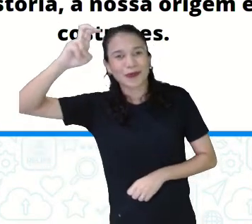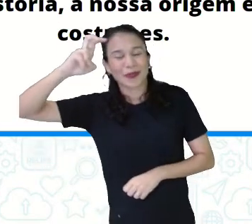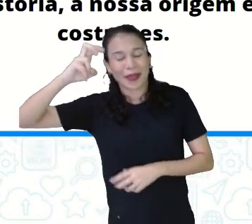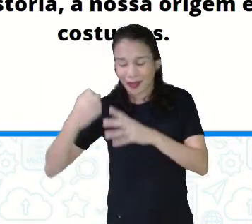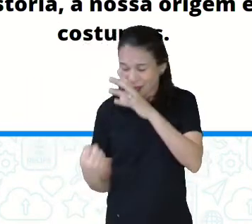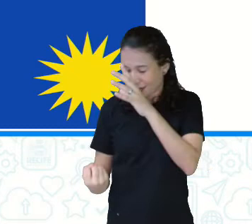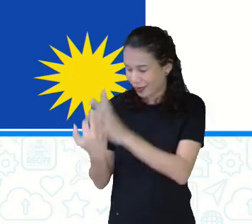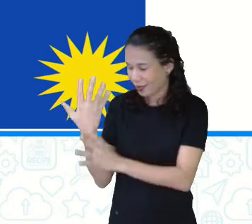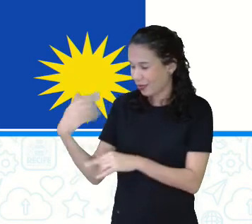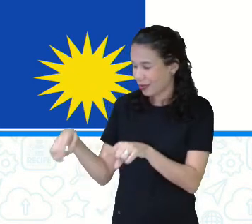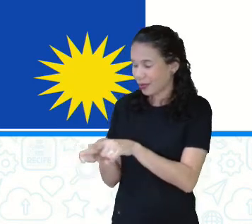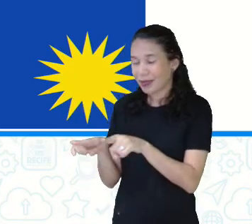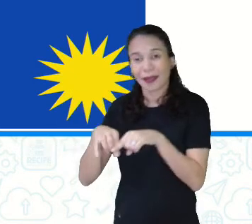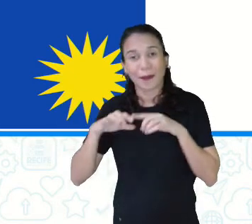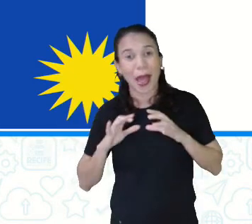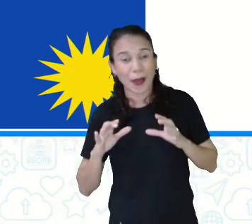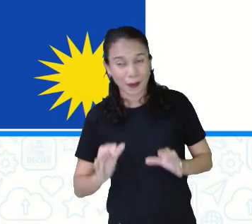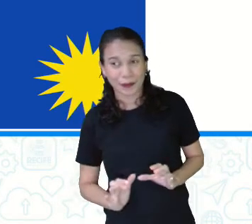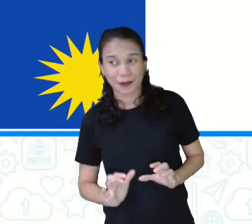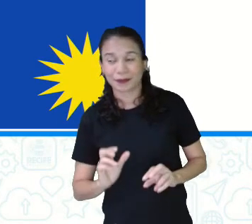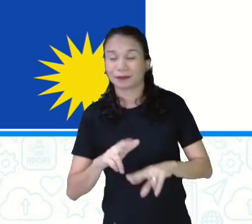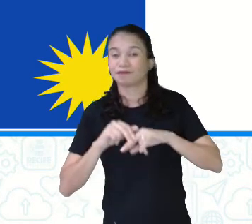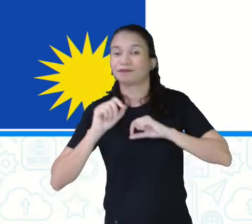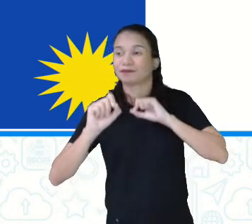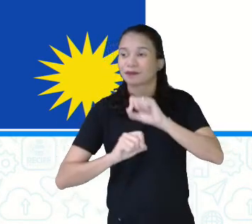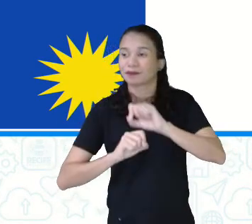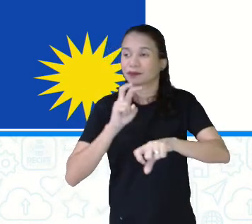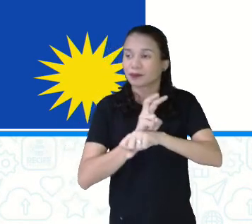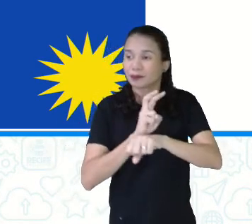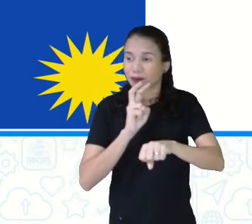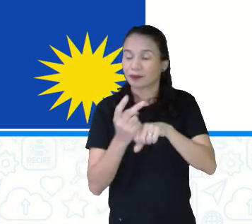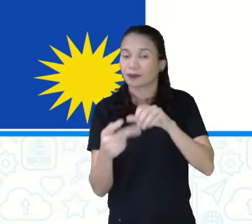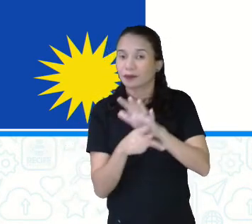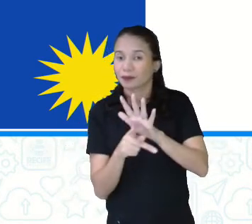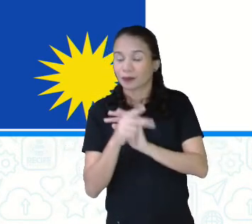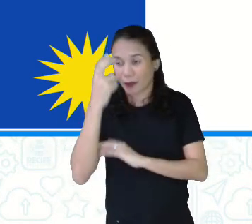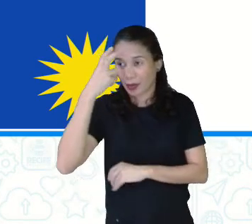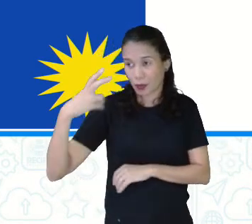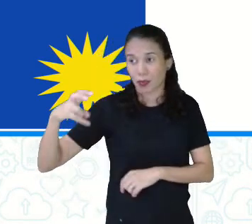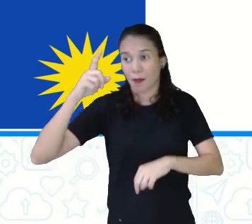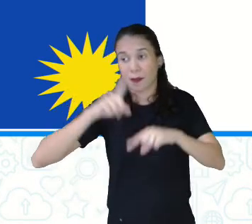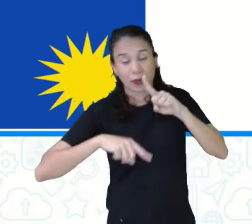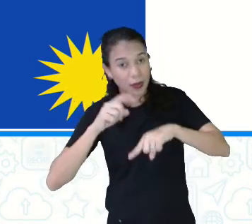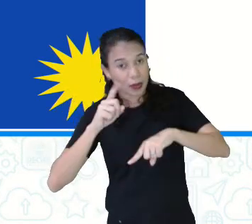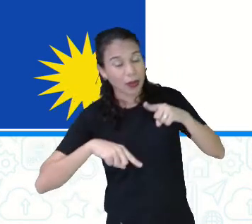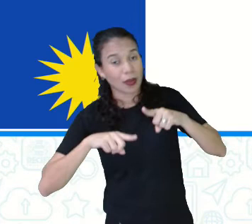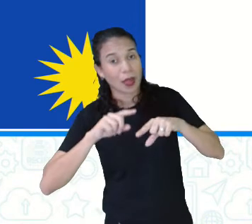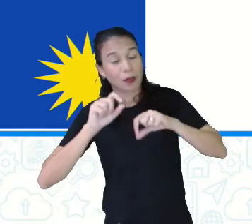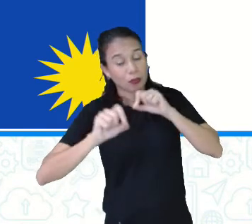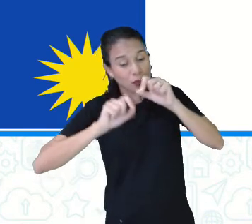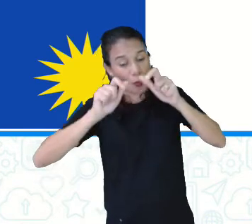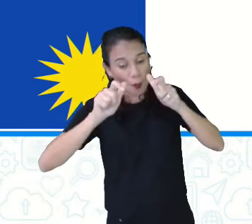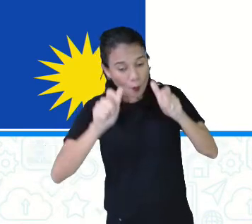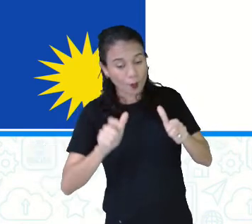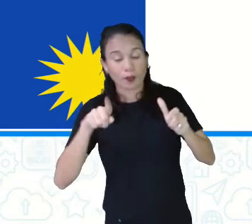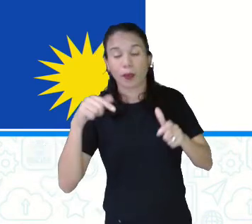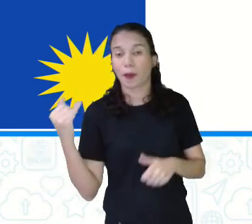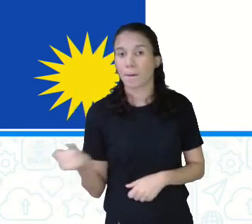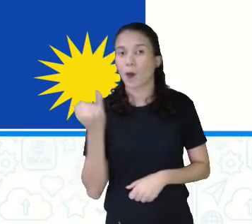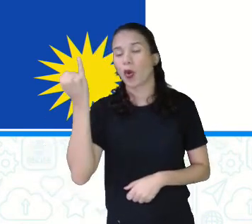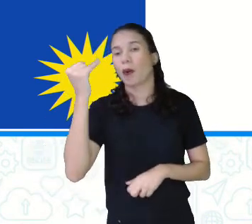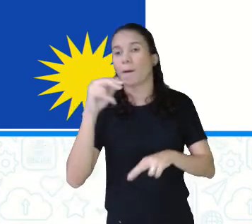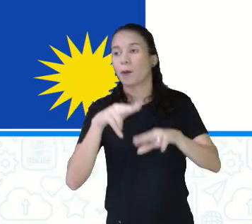nossos costumes. Preservar o patrimônio cultural, material e imaterial de um lugar é importante